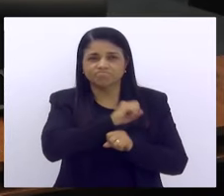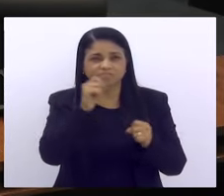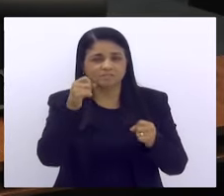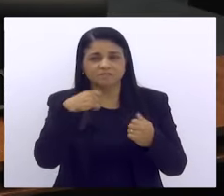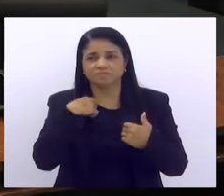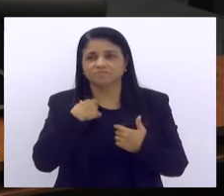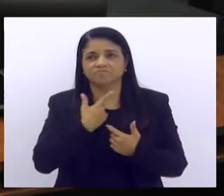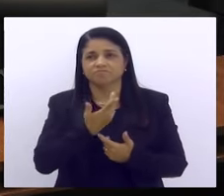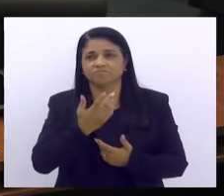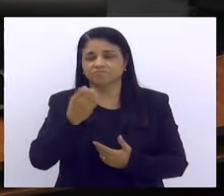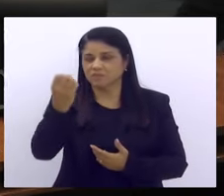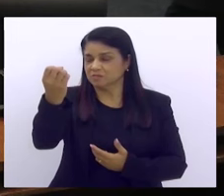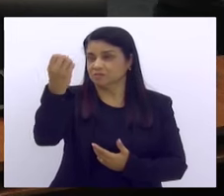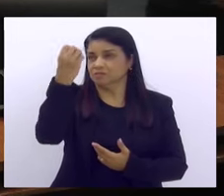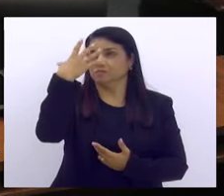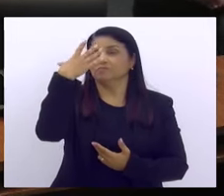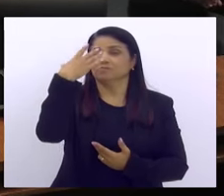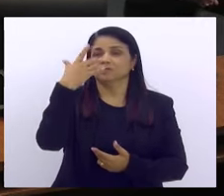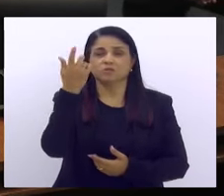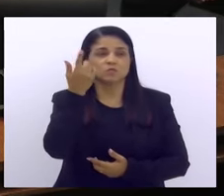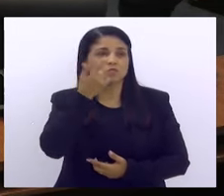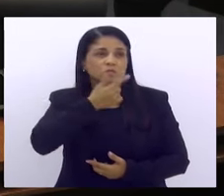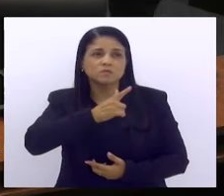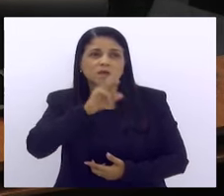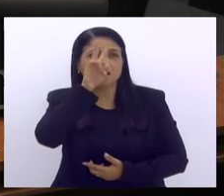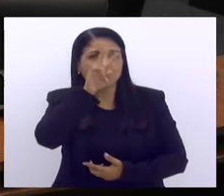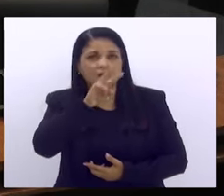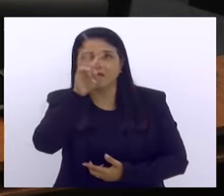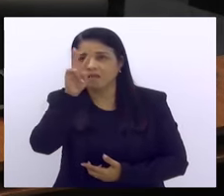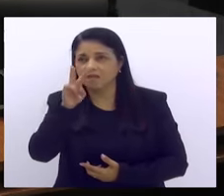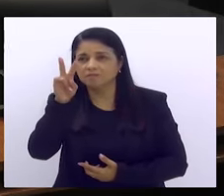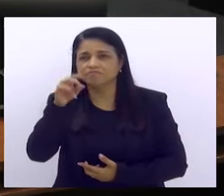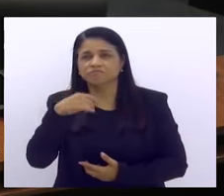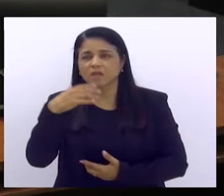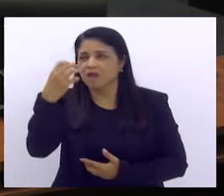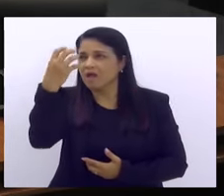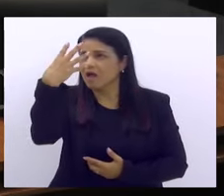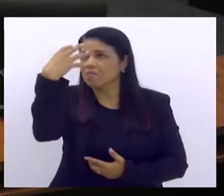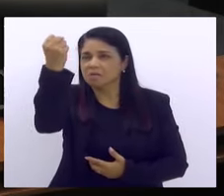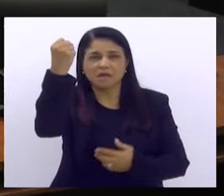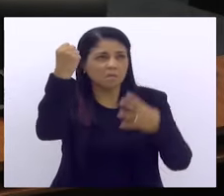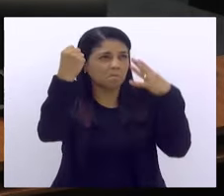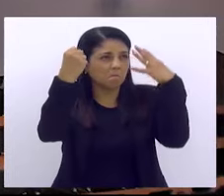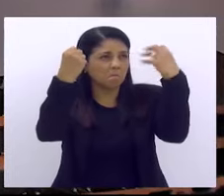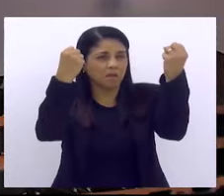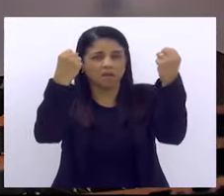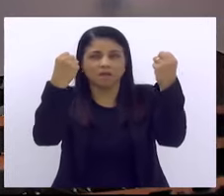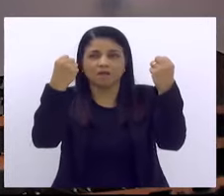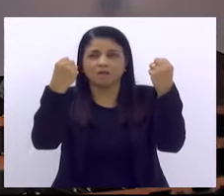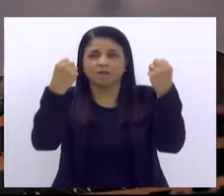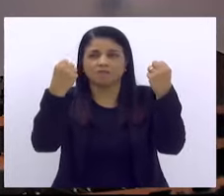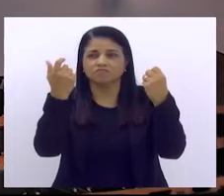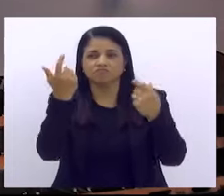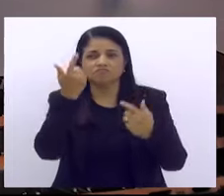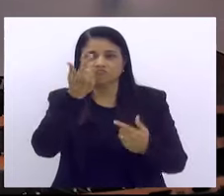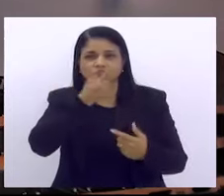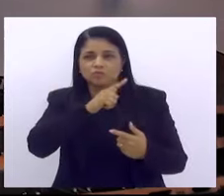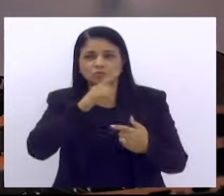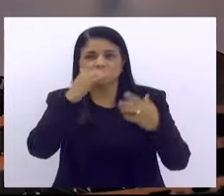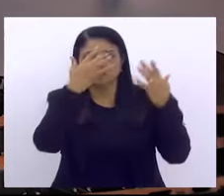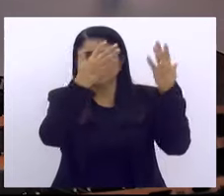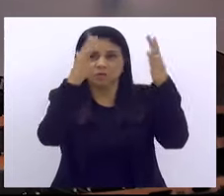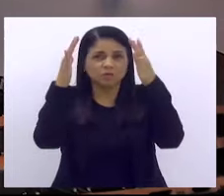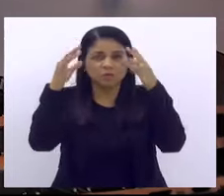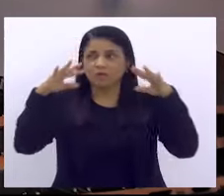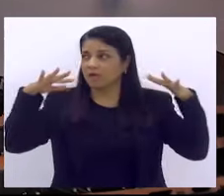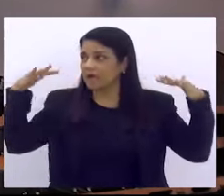cima. Os refletores não conseguem, a gente não consegue ler. Se pudesse apagar esses refletores, que a gente acaba não saudando a galeria, porque